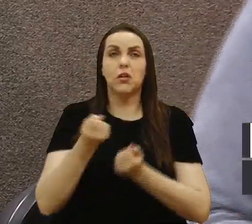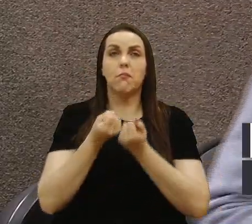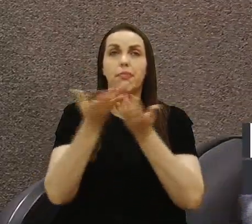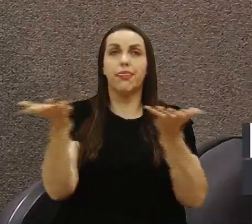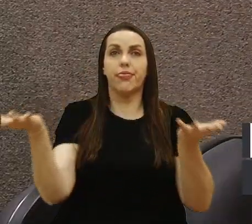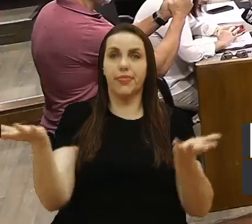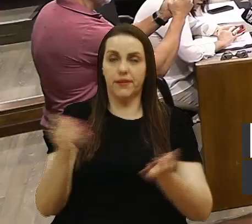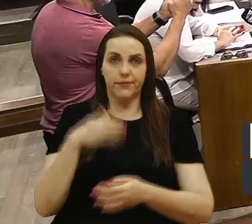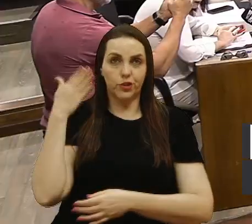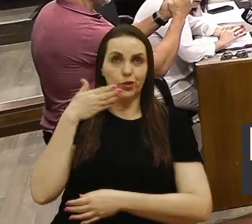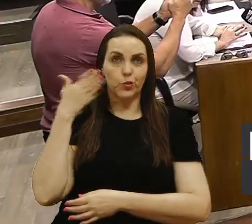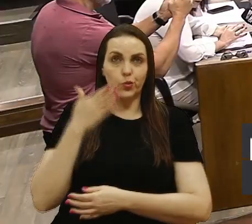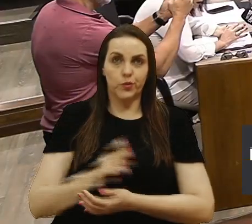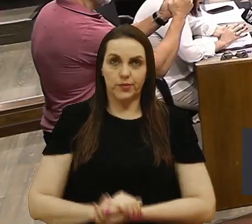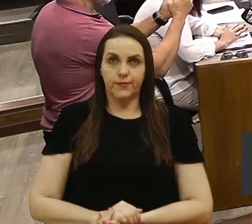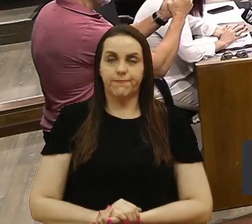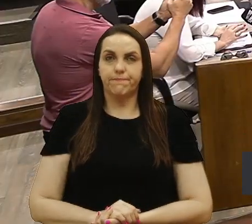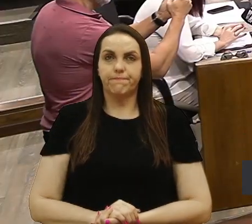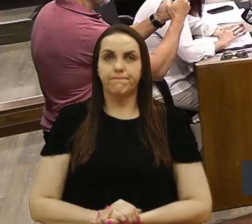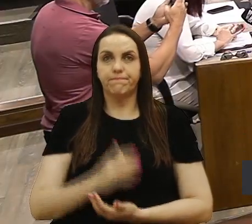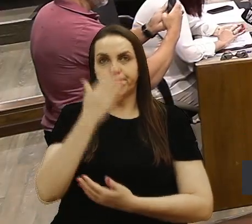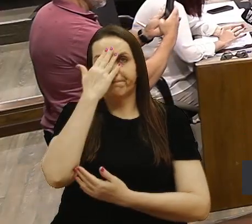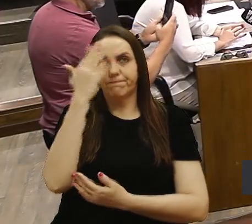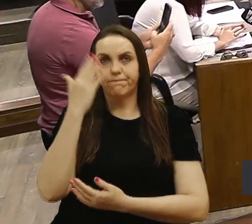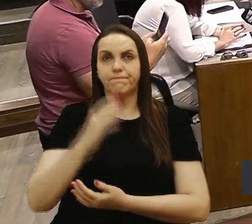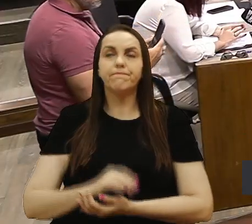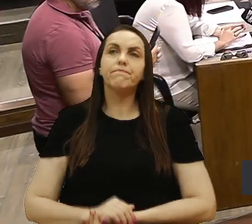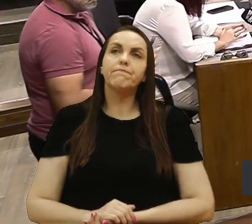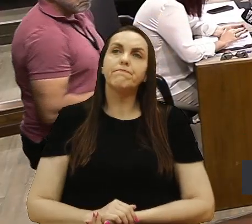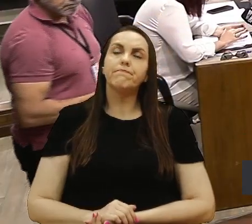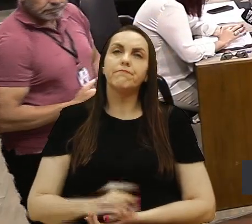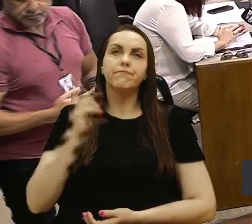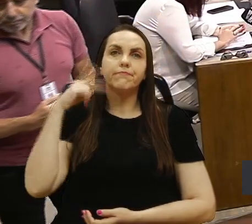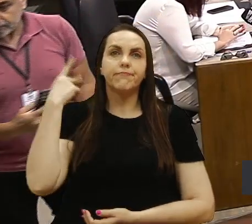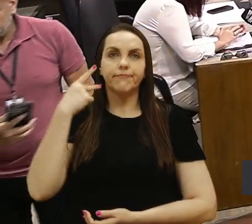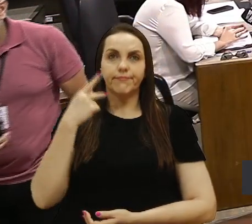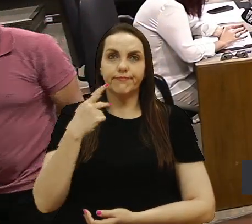Obrigado. Próxima vereadora inscrita para a declaração de voto, vereadora